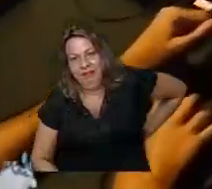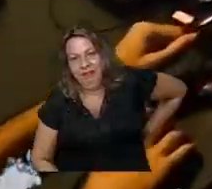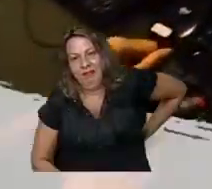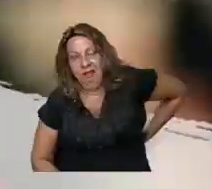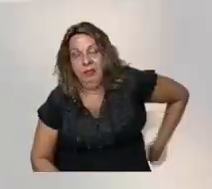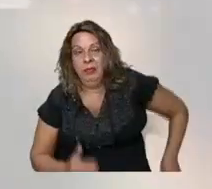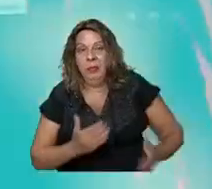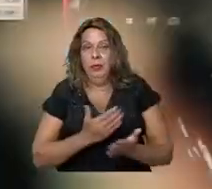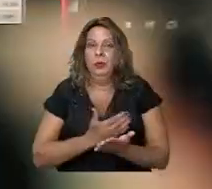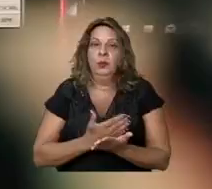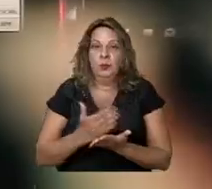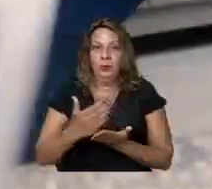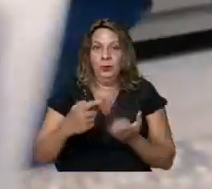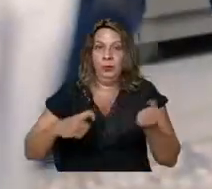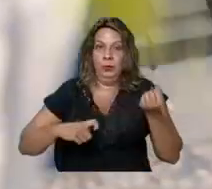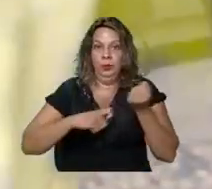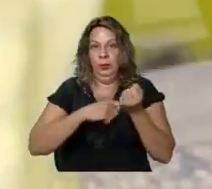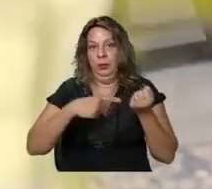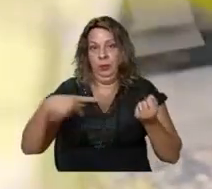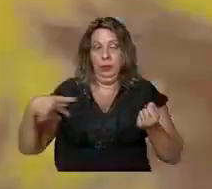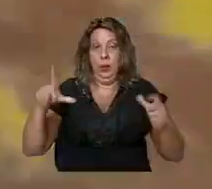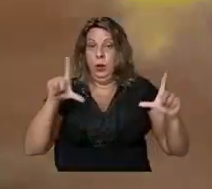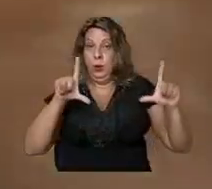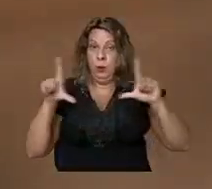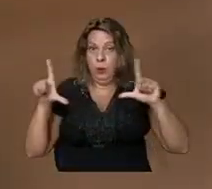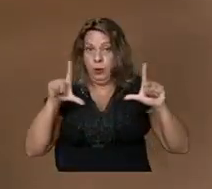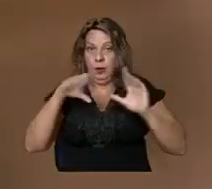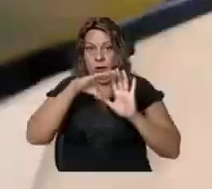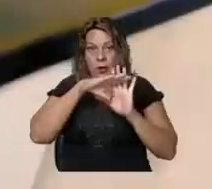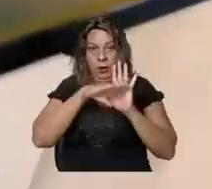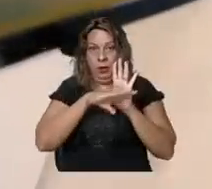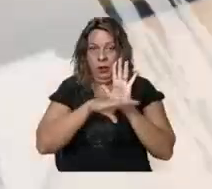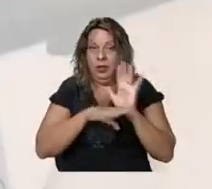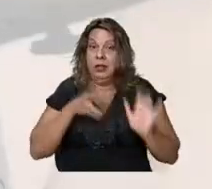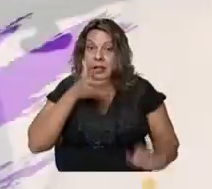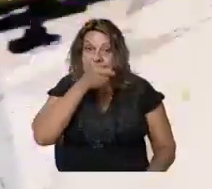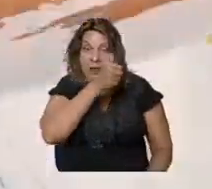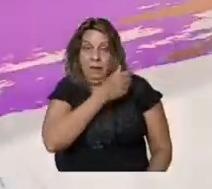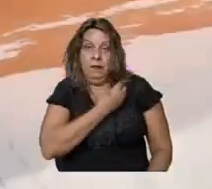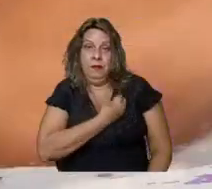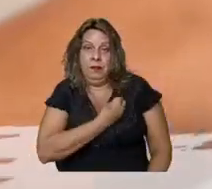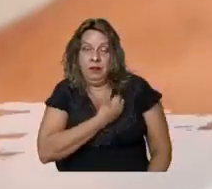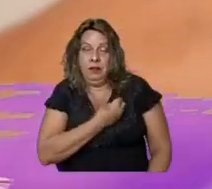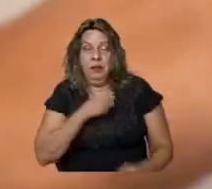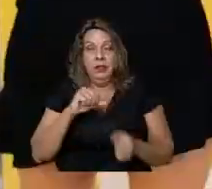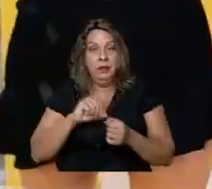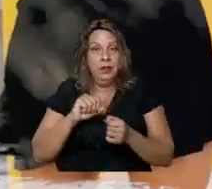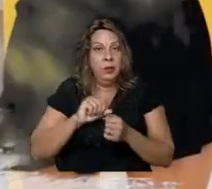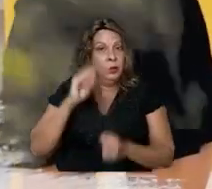Começando agora o Caju Cap, o programa que salva vidas e realiza sonhos.